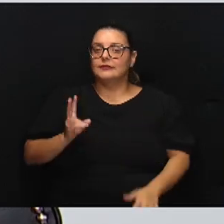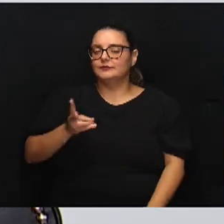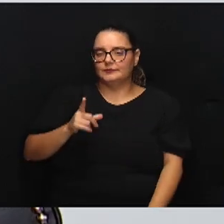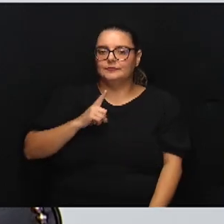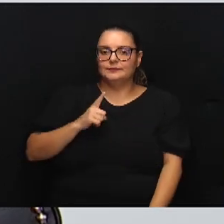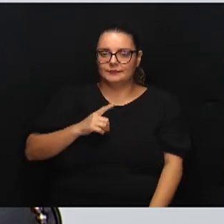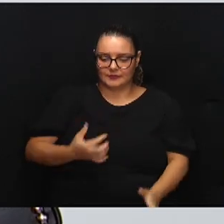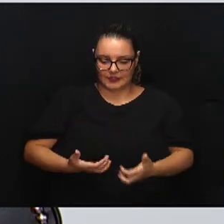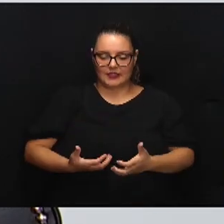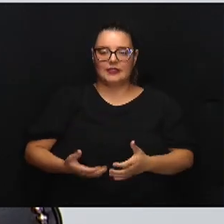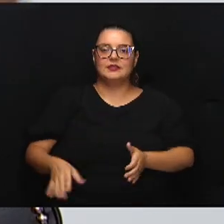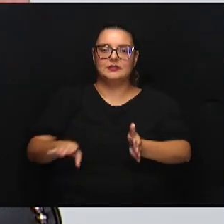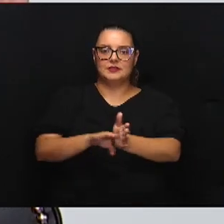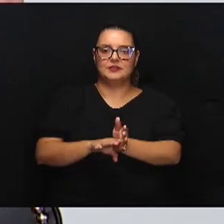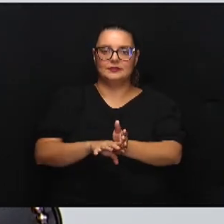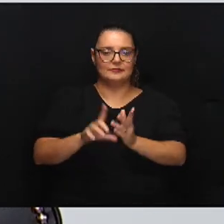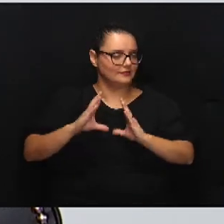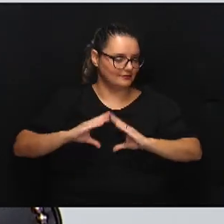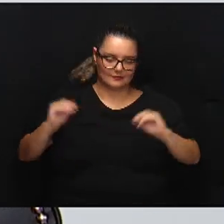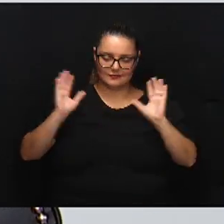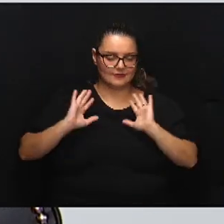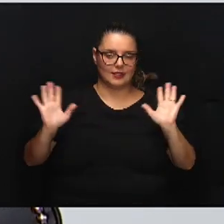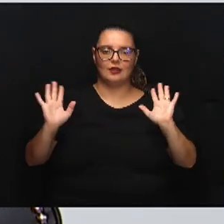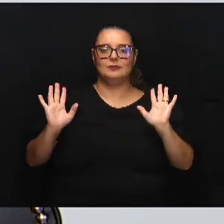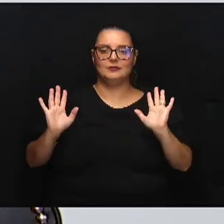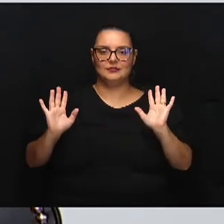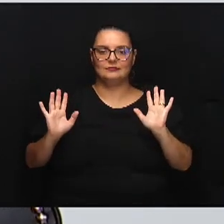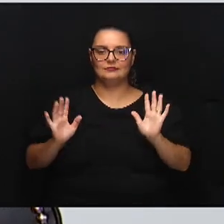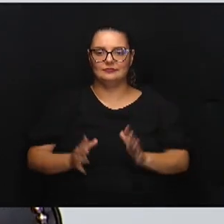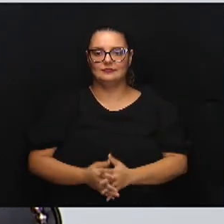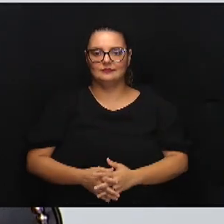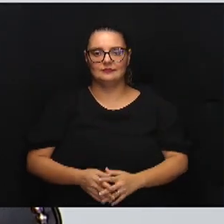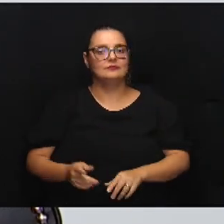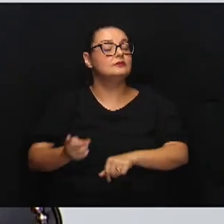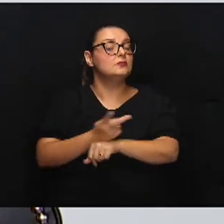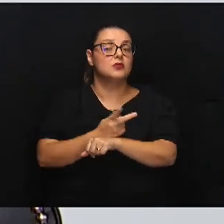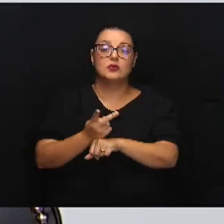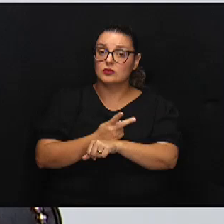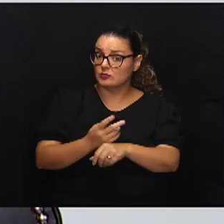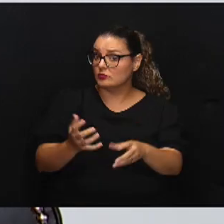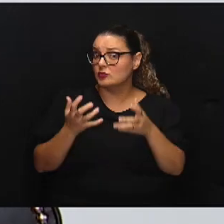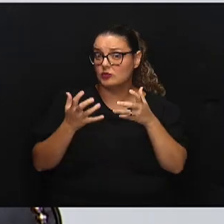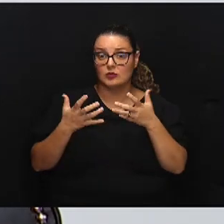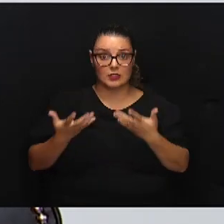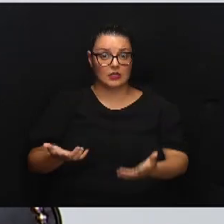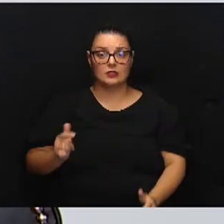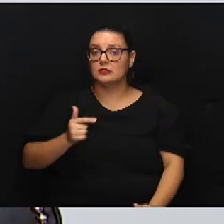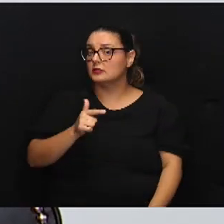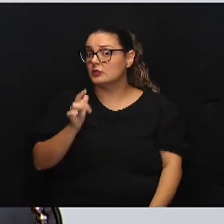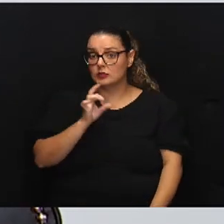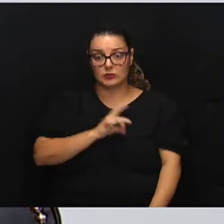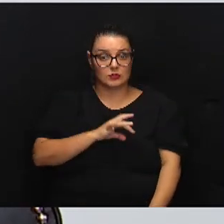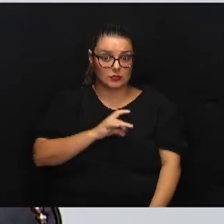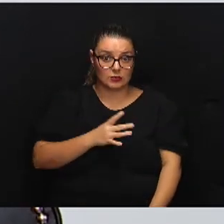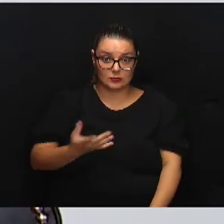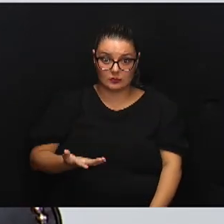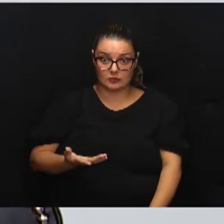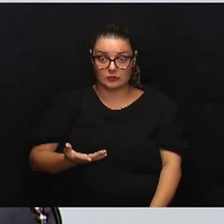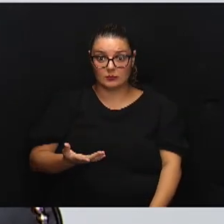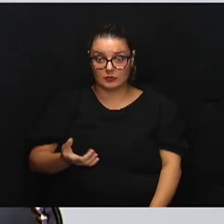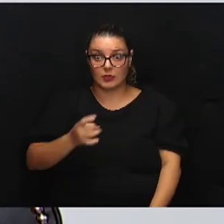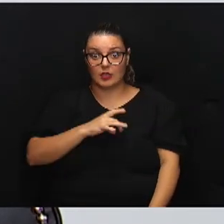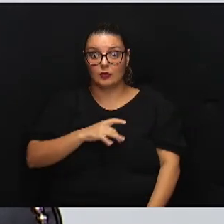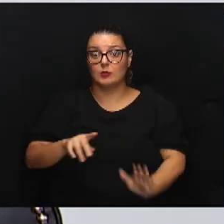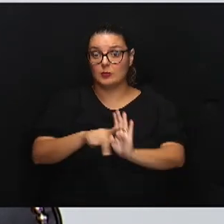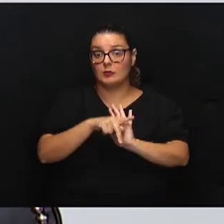frio da barriga vem e depois ele vai embora. Então, corram atrás do que vocês querem, não tenham medo, apesar do medo